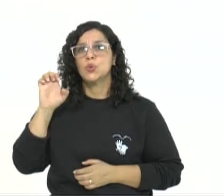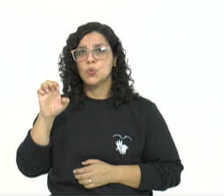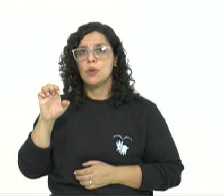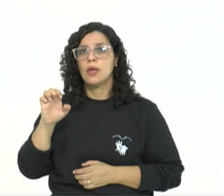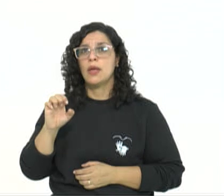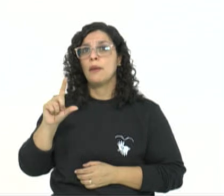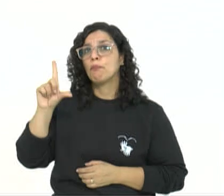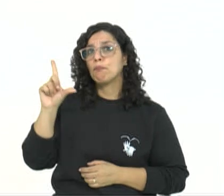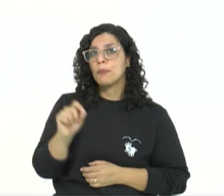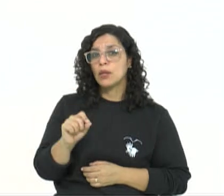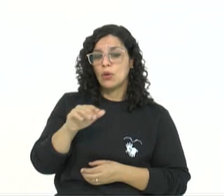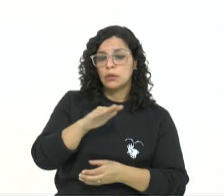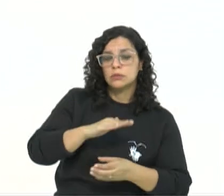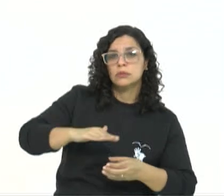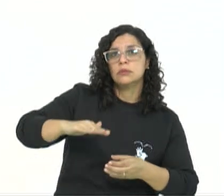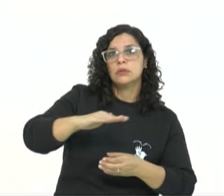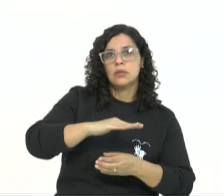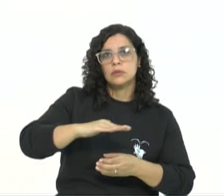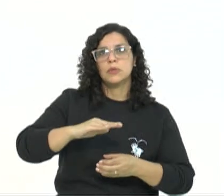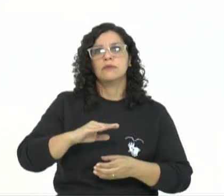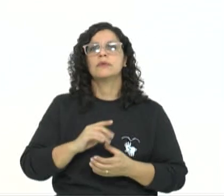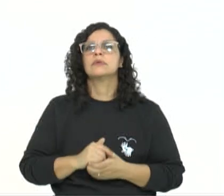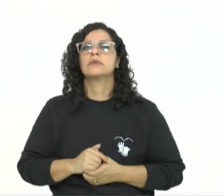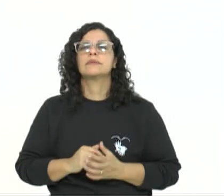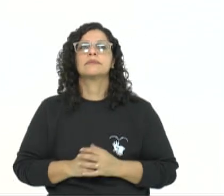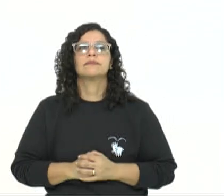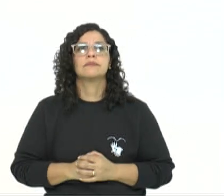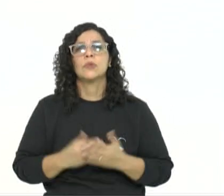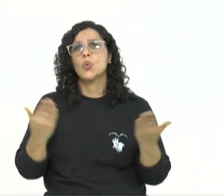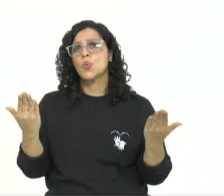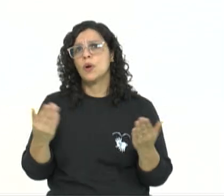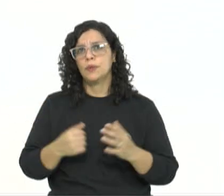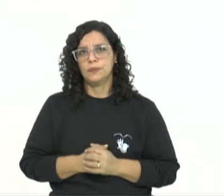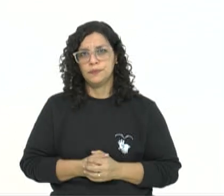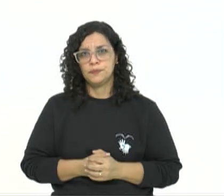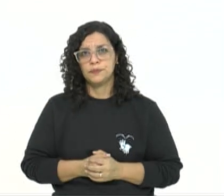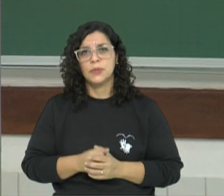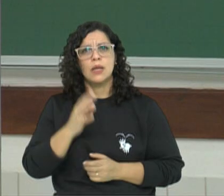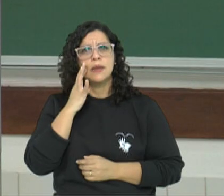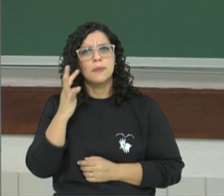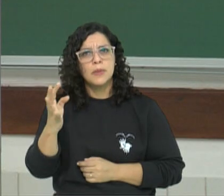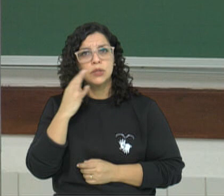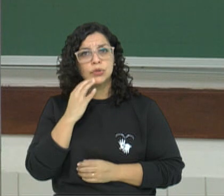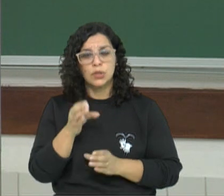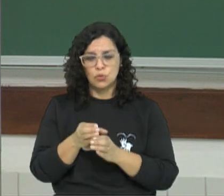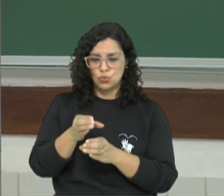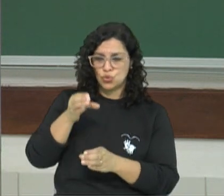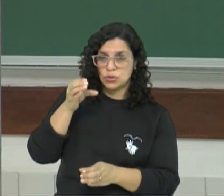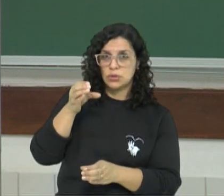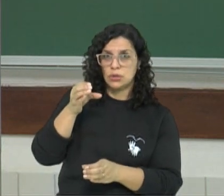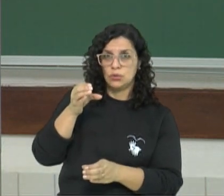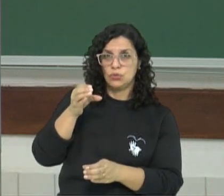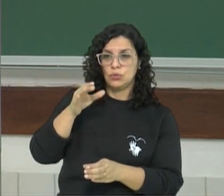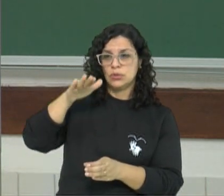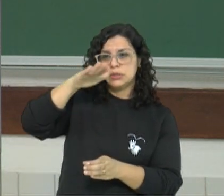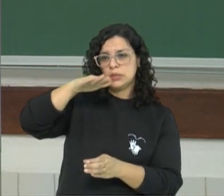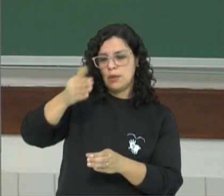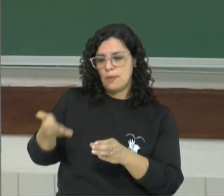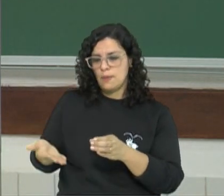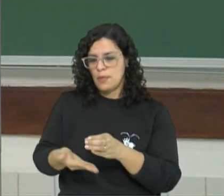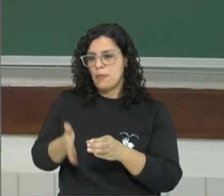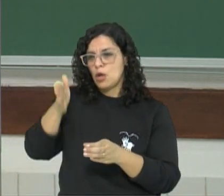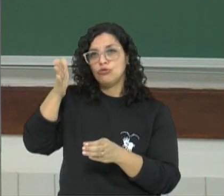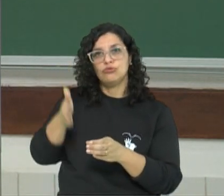E, menor na superfície lateral. Imagine um cilindro, uma lata